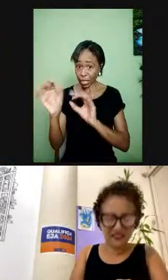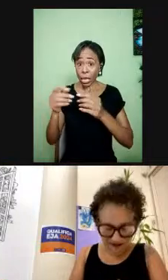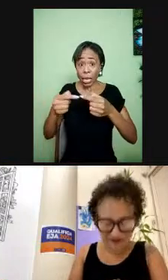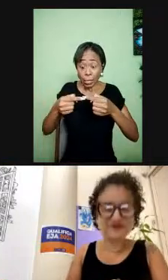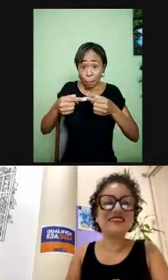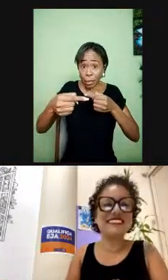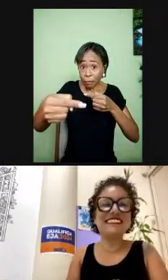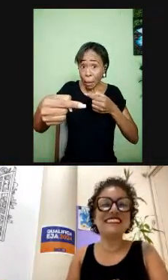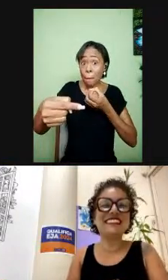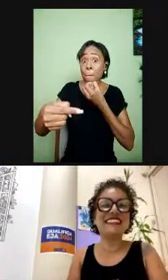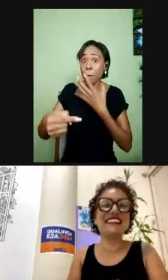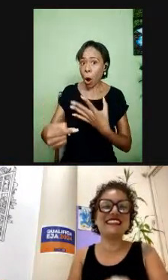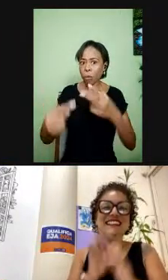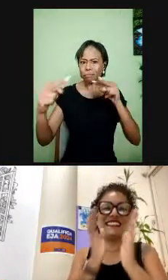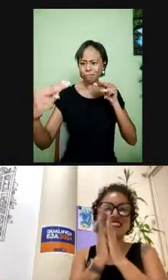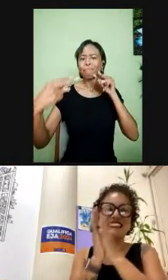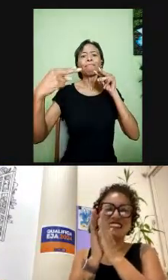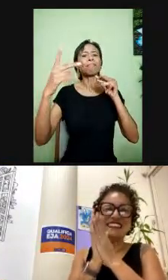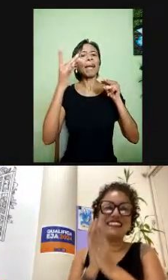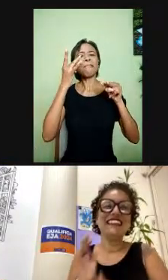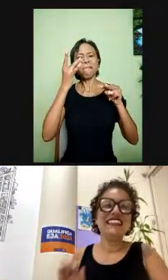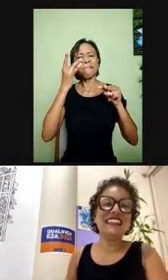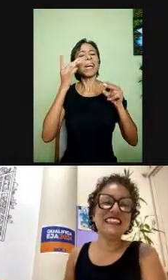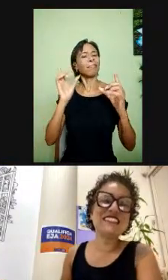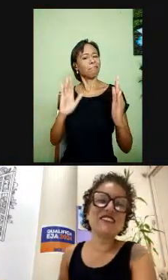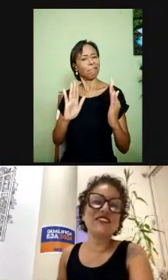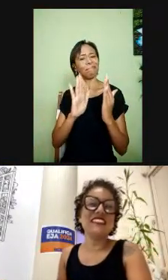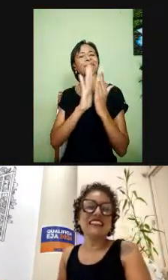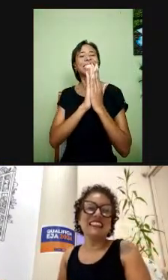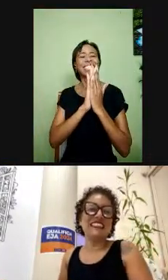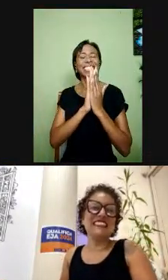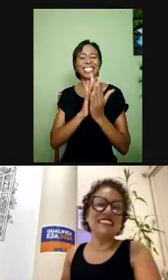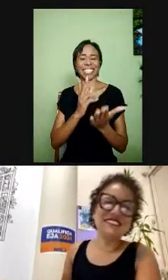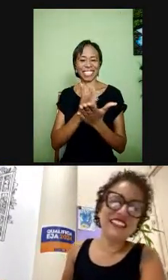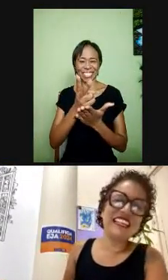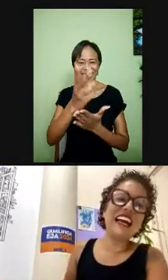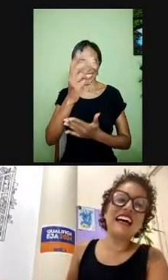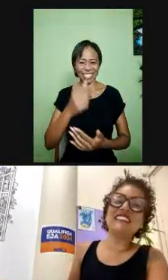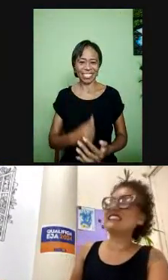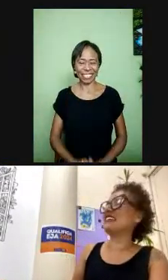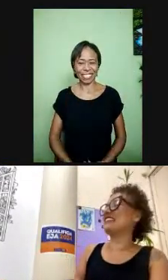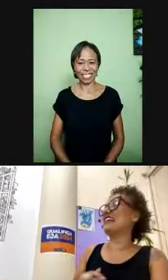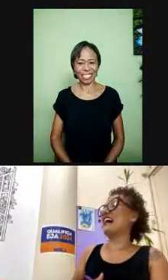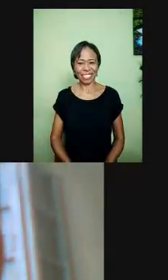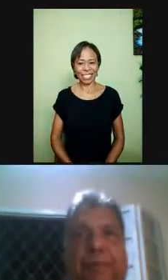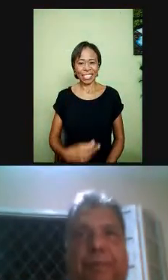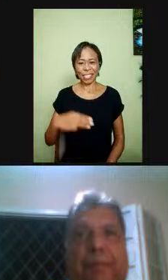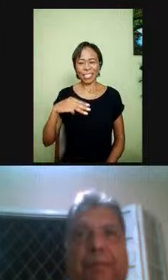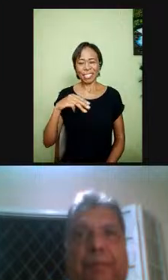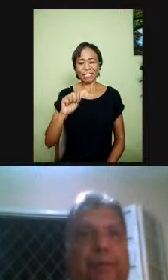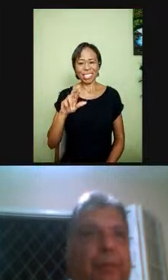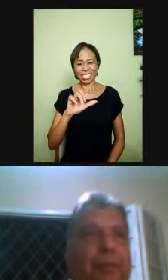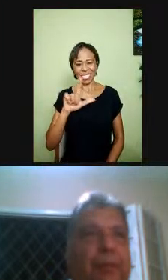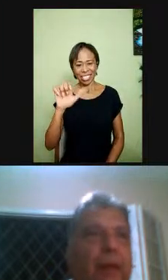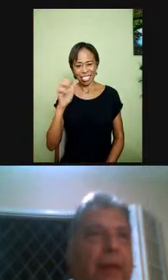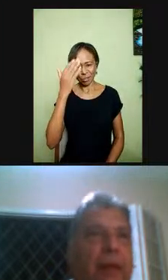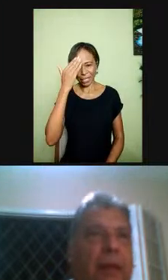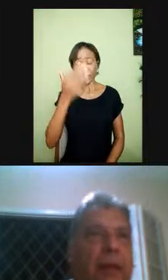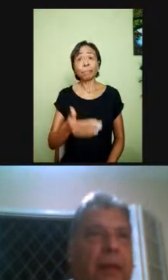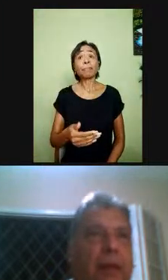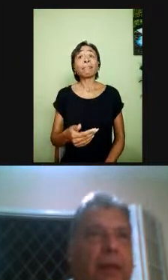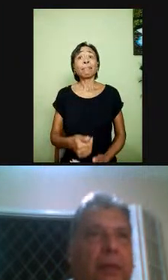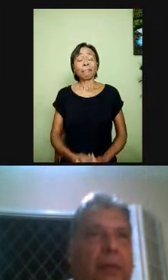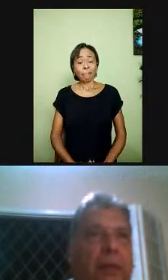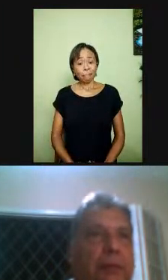bom. Olho no olho e vamos em frente. Marcela, mais uma vez, obrigado. Obrigado, secretário. Bom, gente, eu